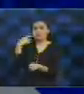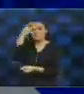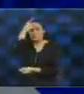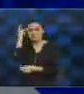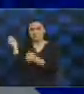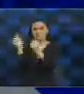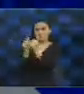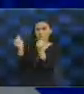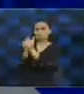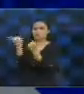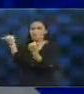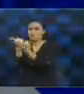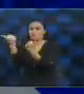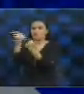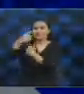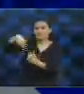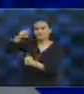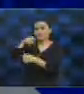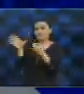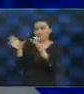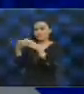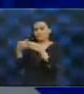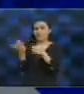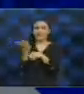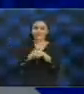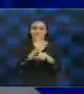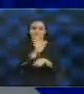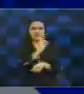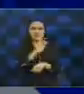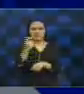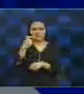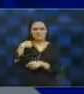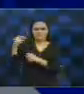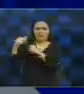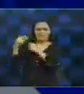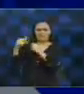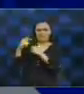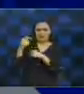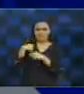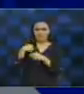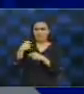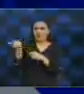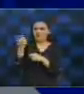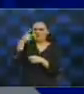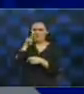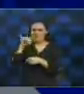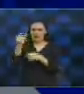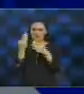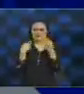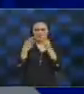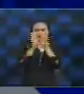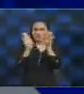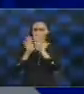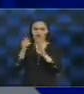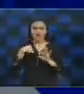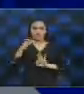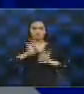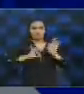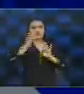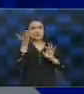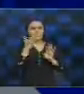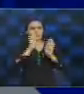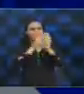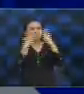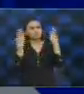com ele. E nós aqui trabalhando, ele ameaçando fechar unidades e nós aqui abrindo unidades. É um trabalho humilde, que a pessoa tem que ser humilde para